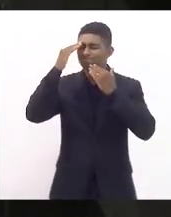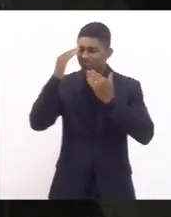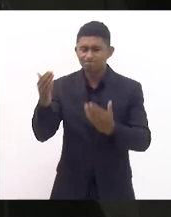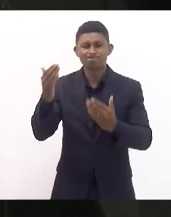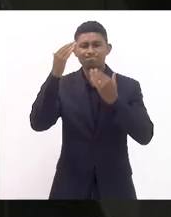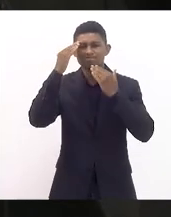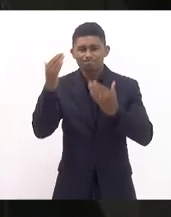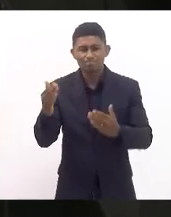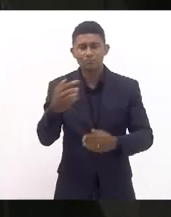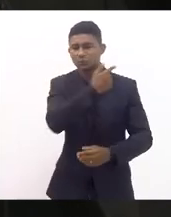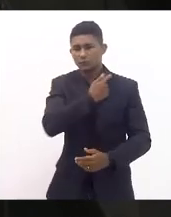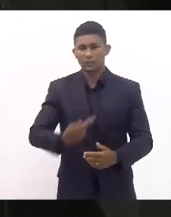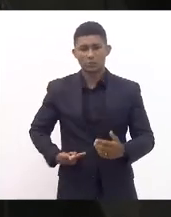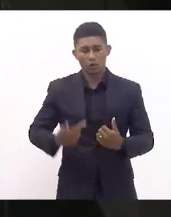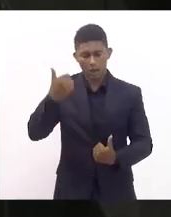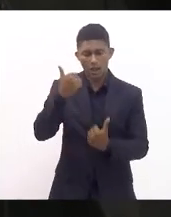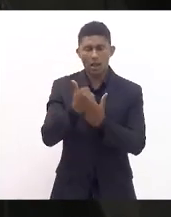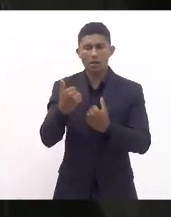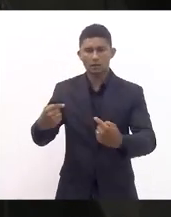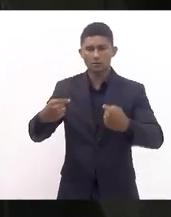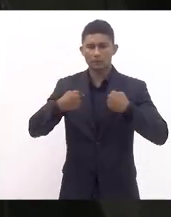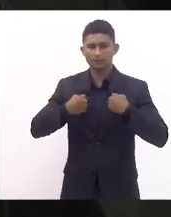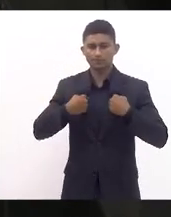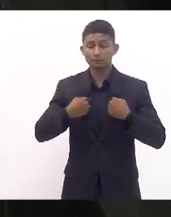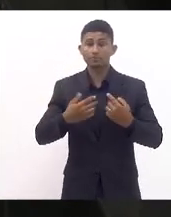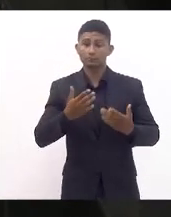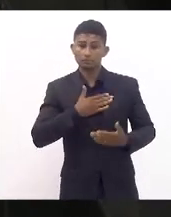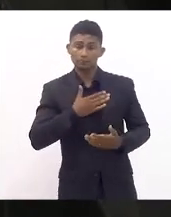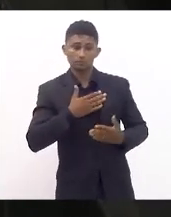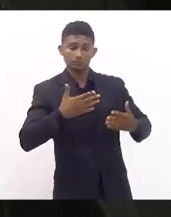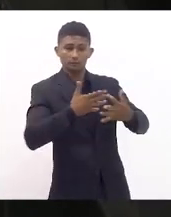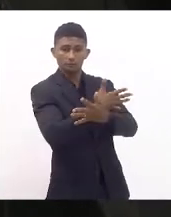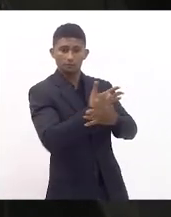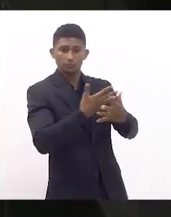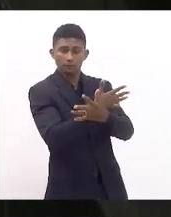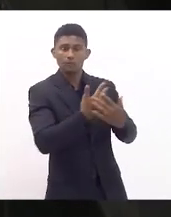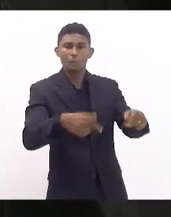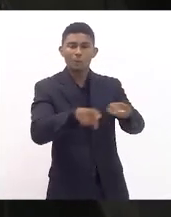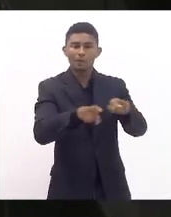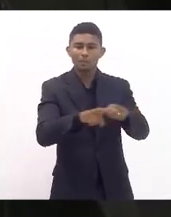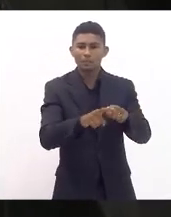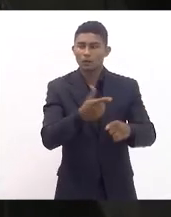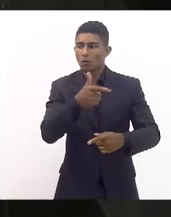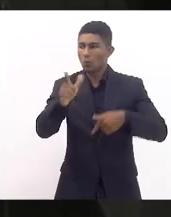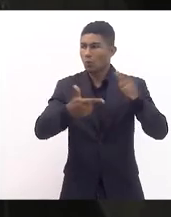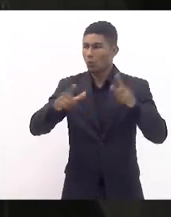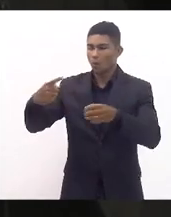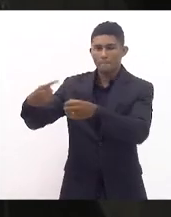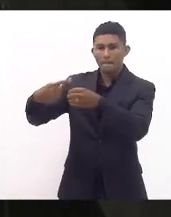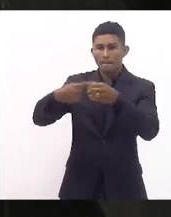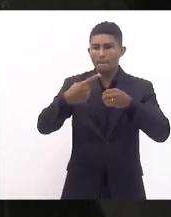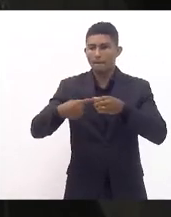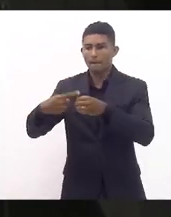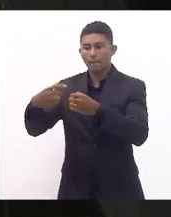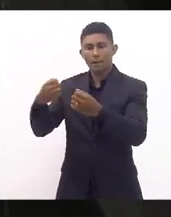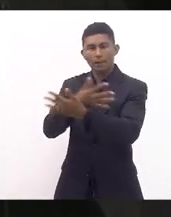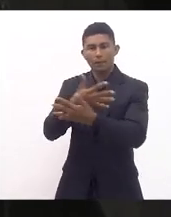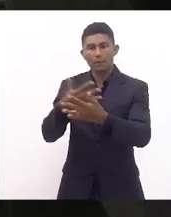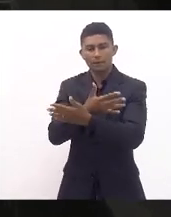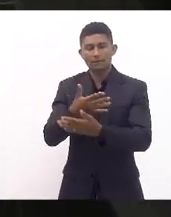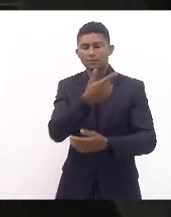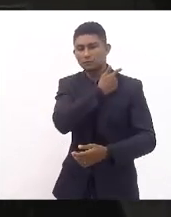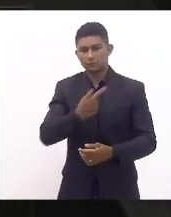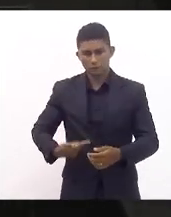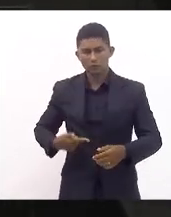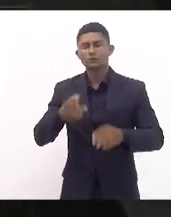o apoio do governador, não só à minha cidade, mas como também aos demais municípios aonde ele tem atuado